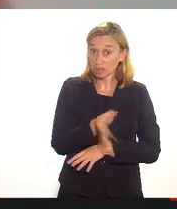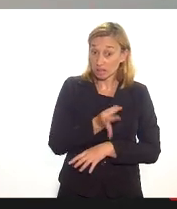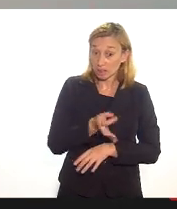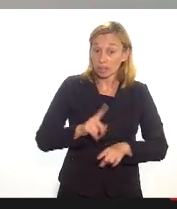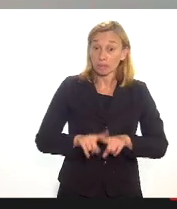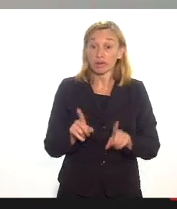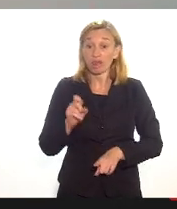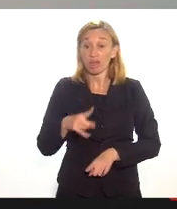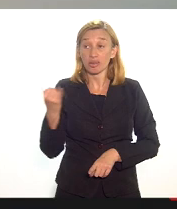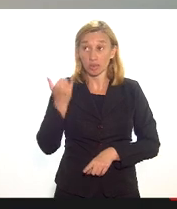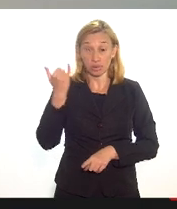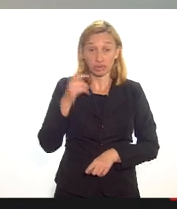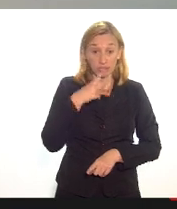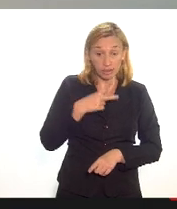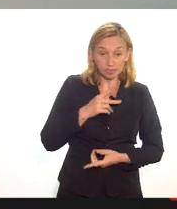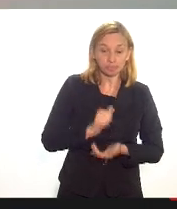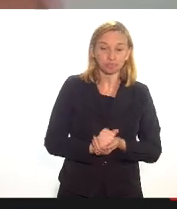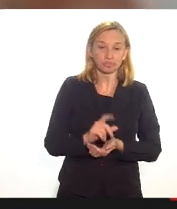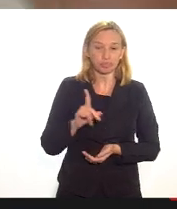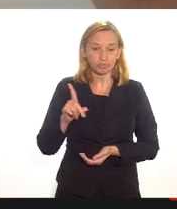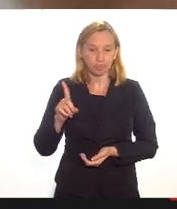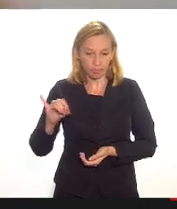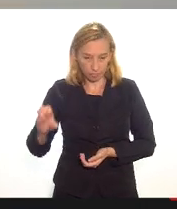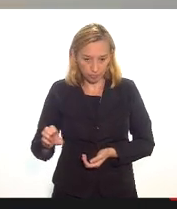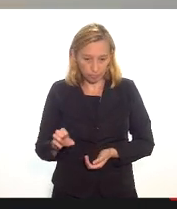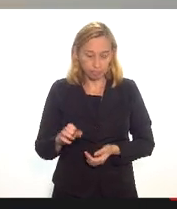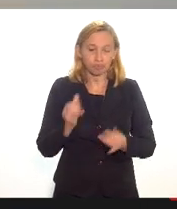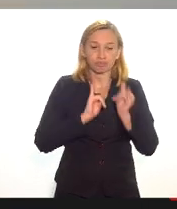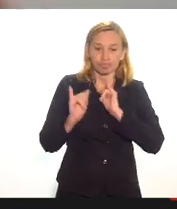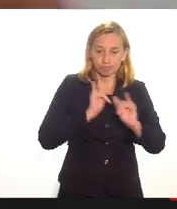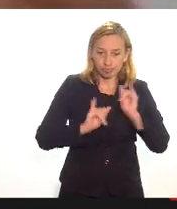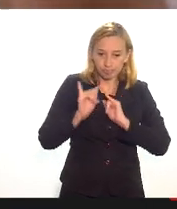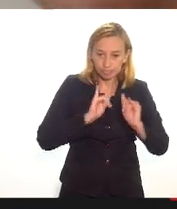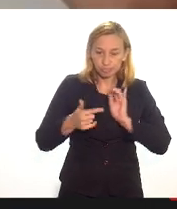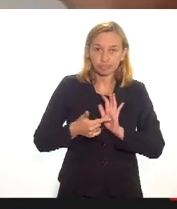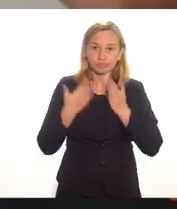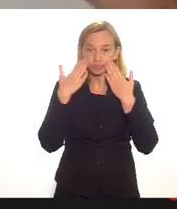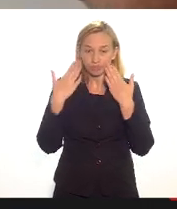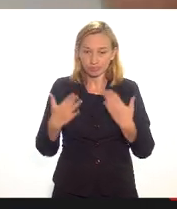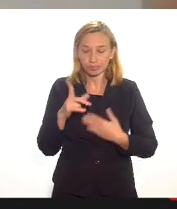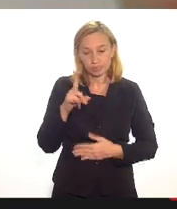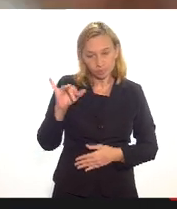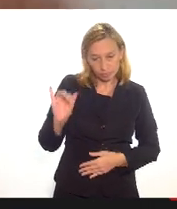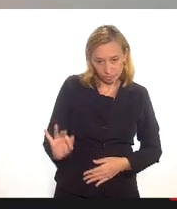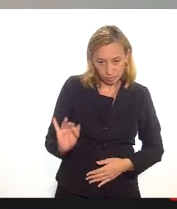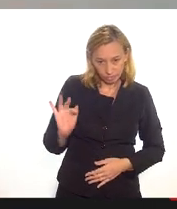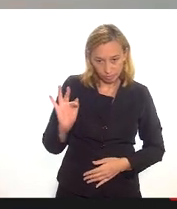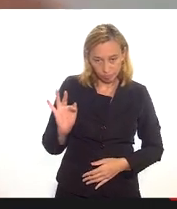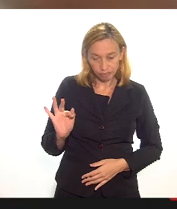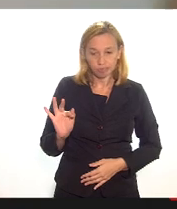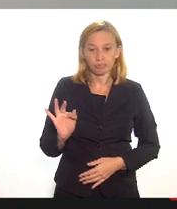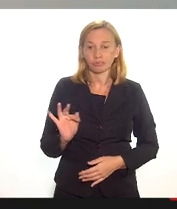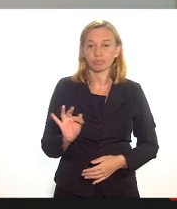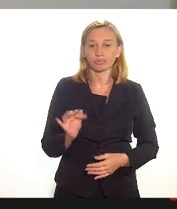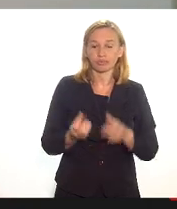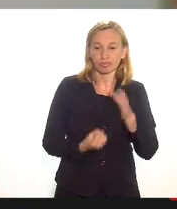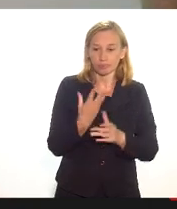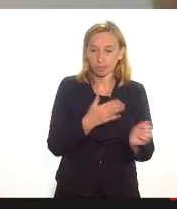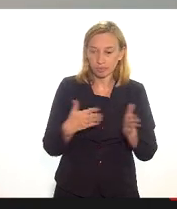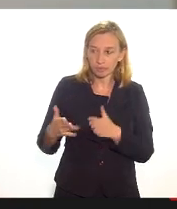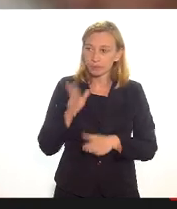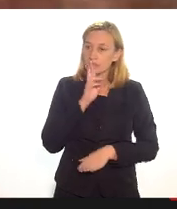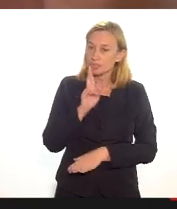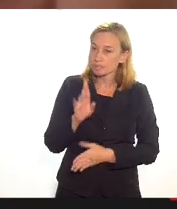acho que é muito importante falar isso. O DAP, assim, as informações que são carregadas são basicamente do DAP e Boletim Mensal de Produção. E te respondendo,